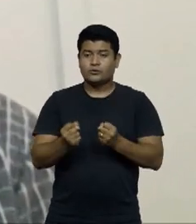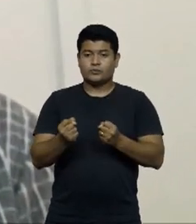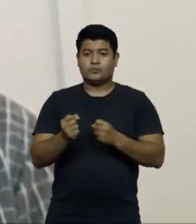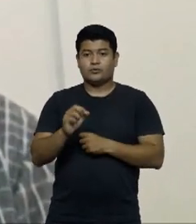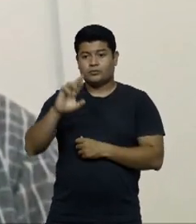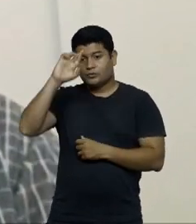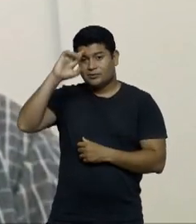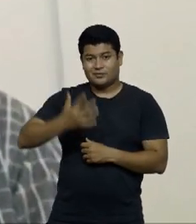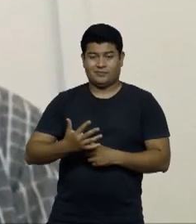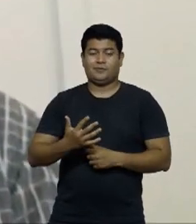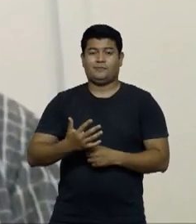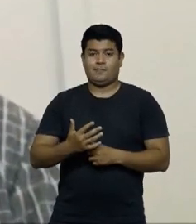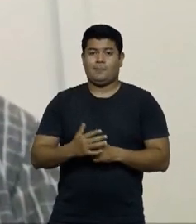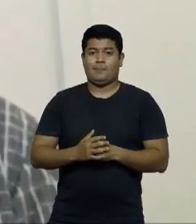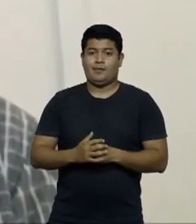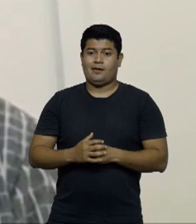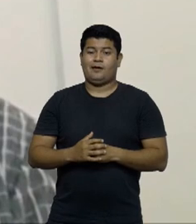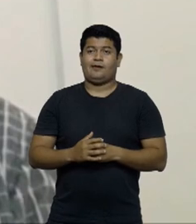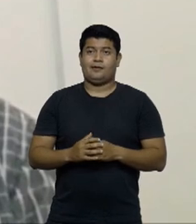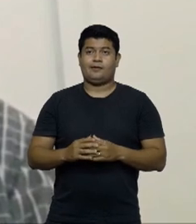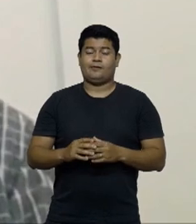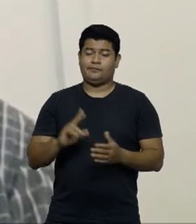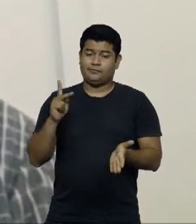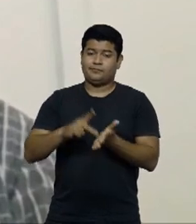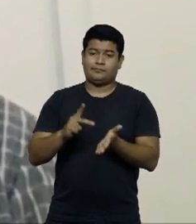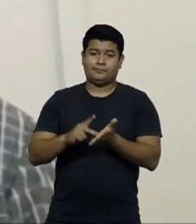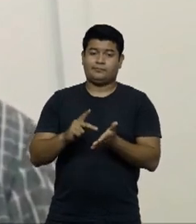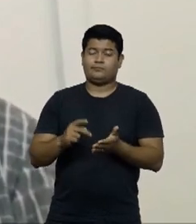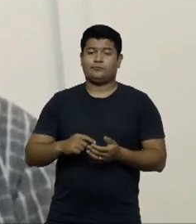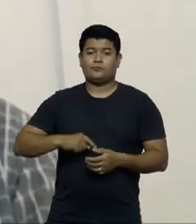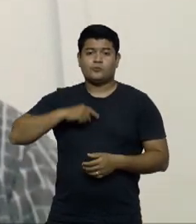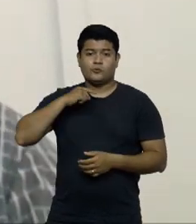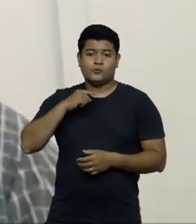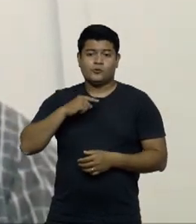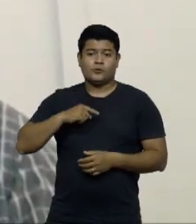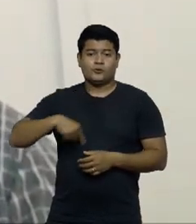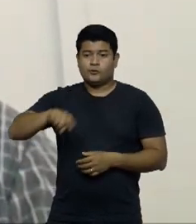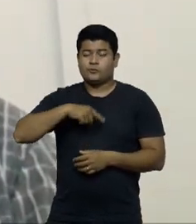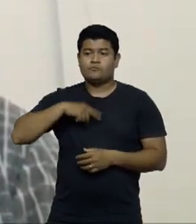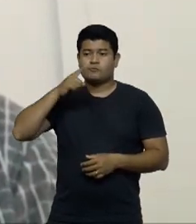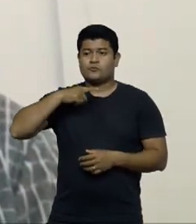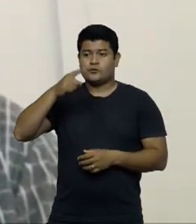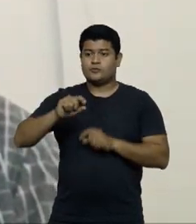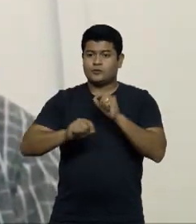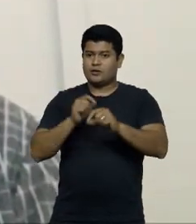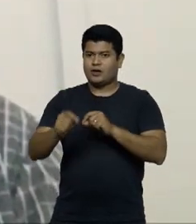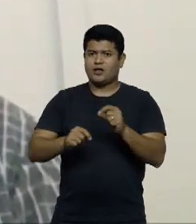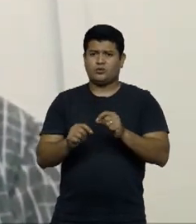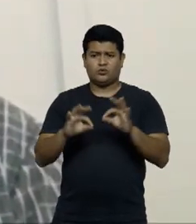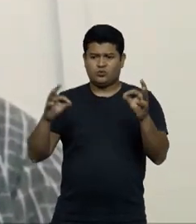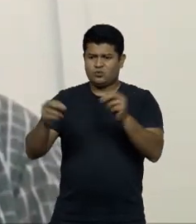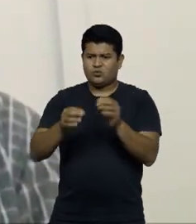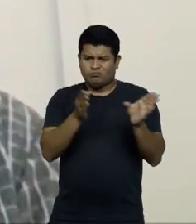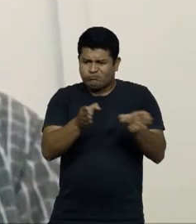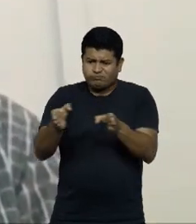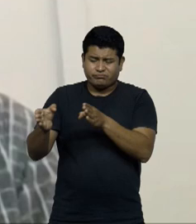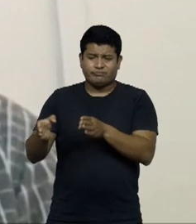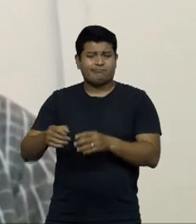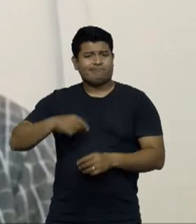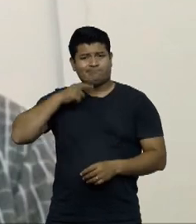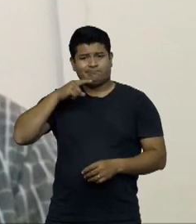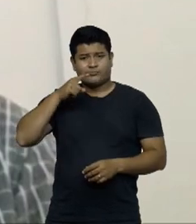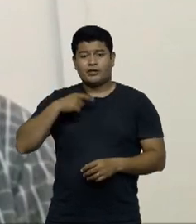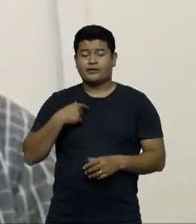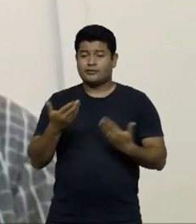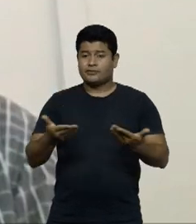e nem sempre a gente realmente conseguir fazer o tempo que a gente desejava não foi um processo que